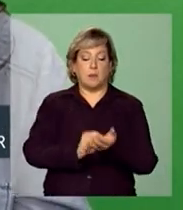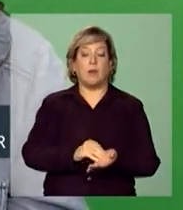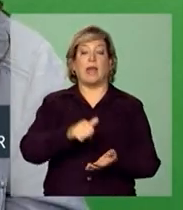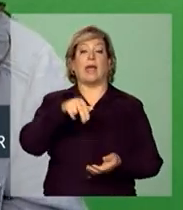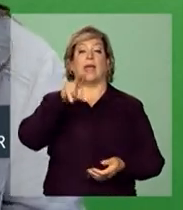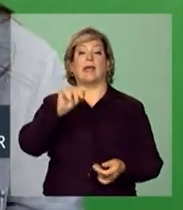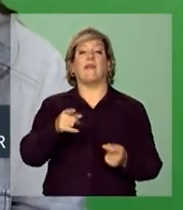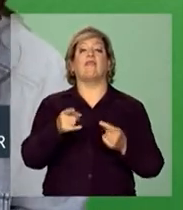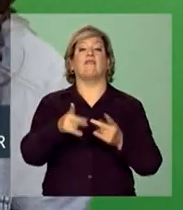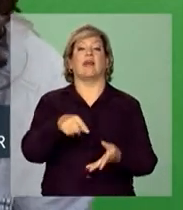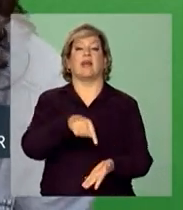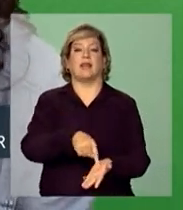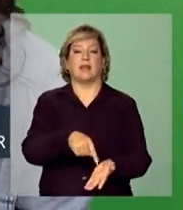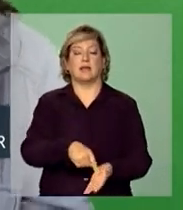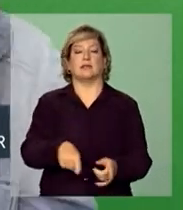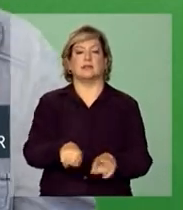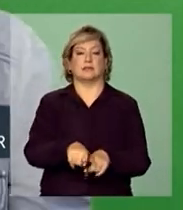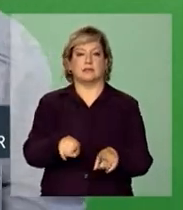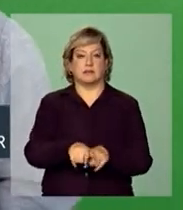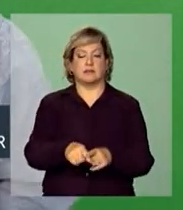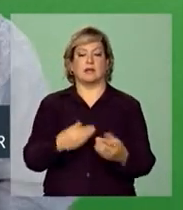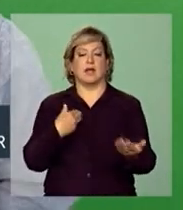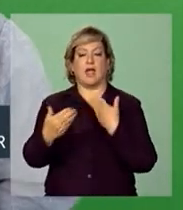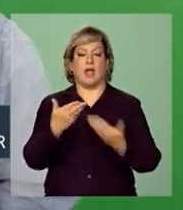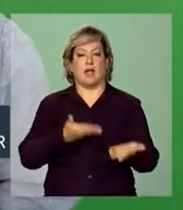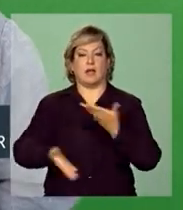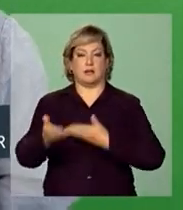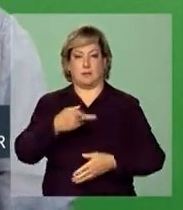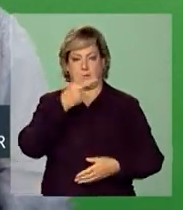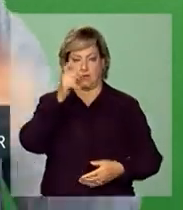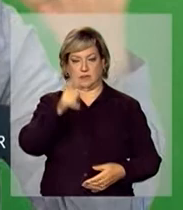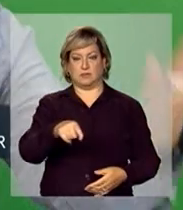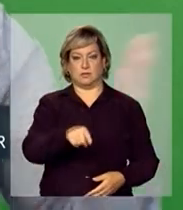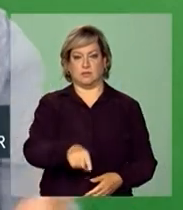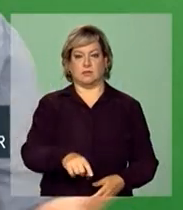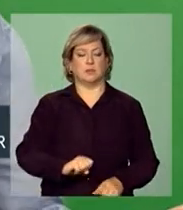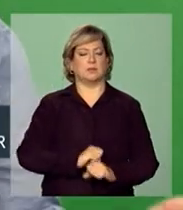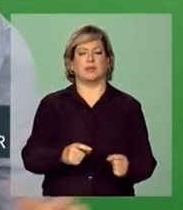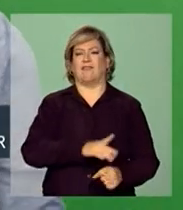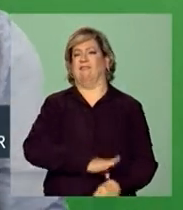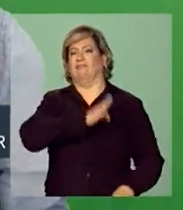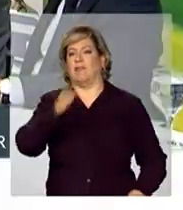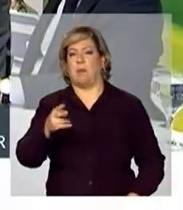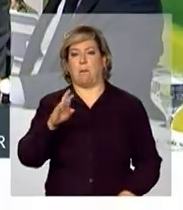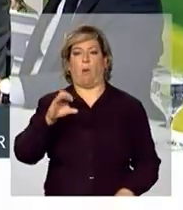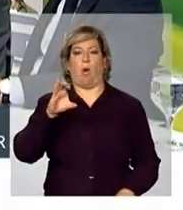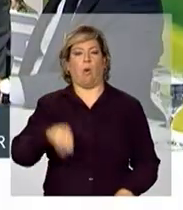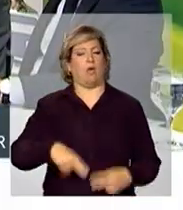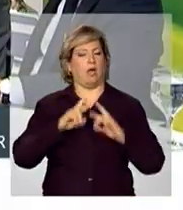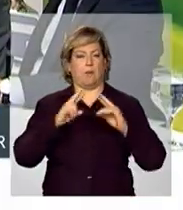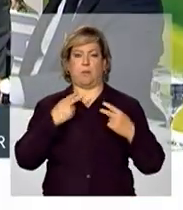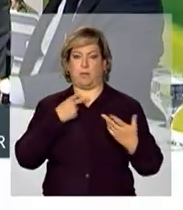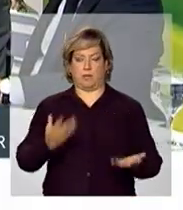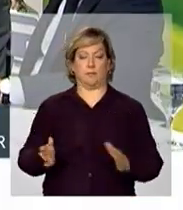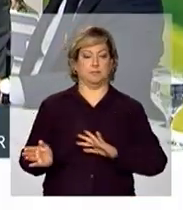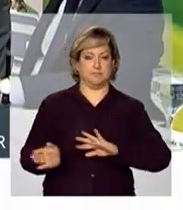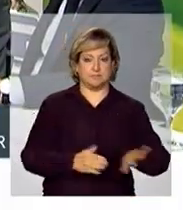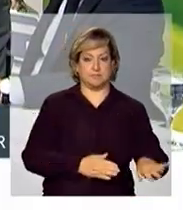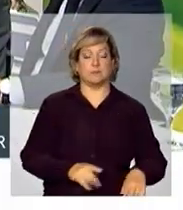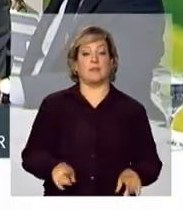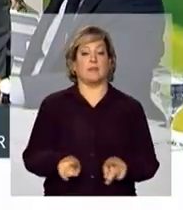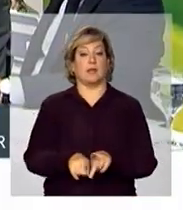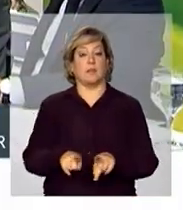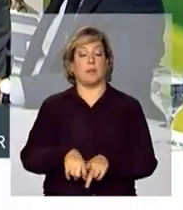um canal já atendimento ao consumidor é possível ele ter que ir ao Procon para isso e uma outra demanda também